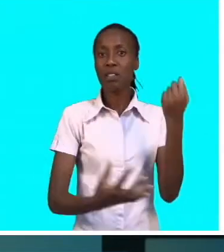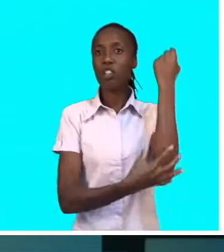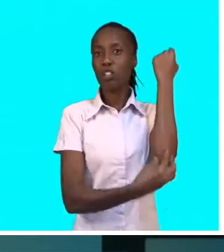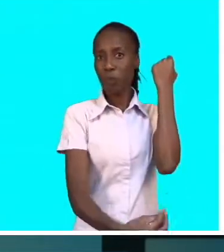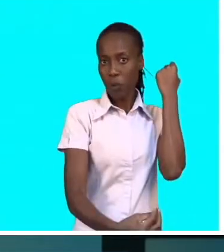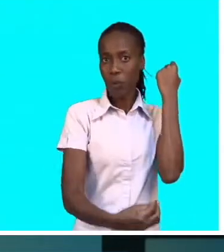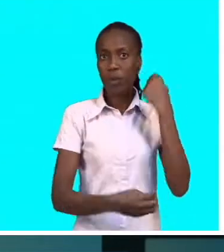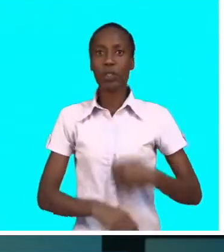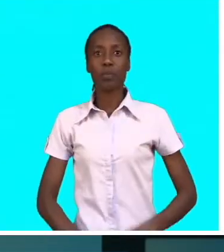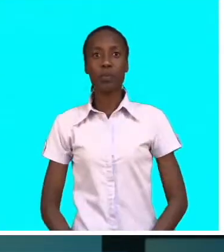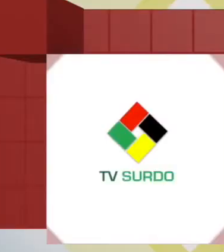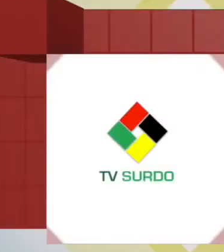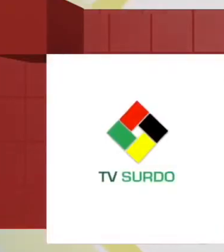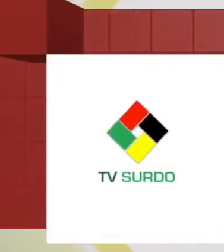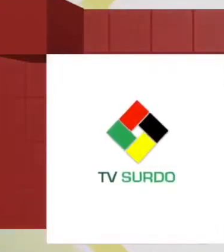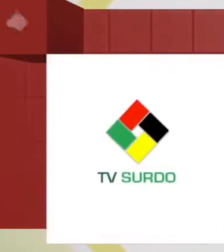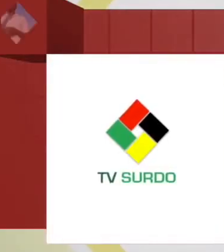desfavorecidas. Tchau, tchau. Tchau, tchau. tchau. Tchau,